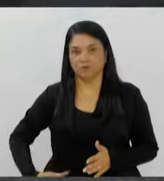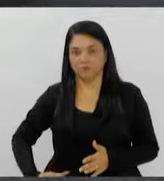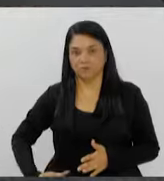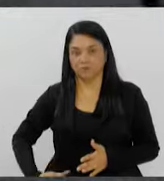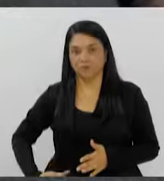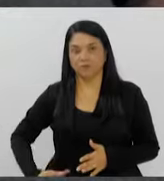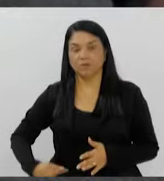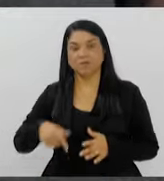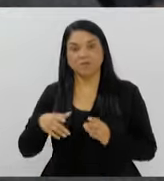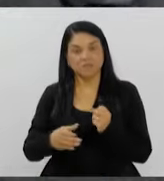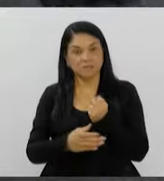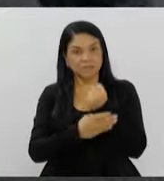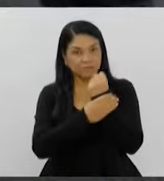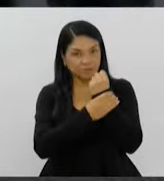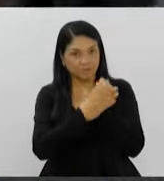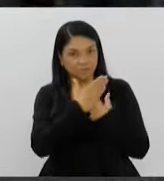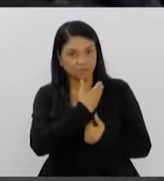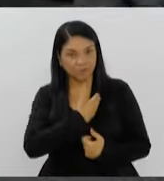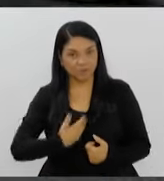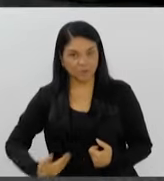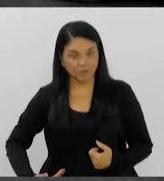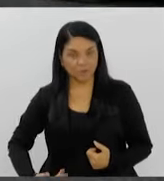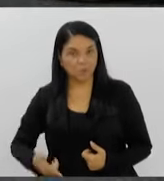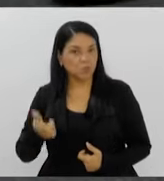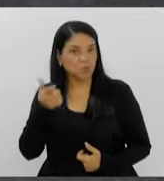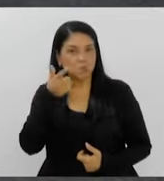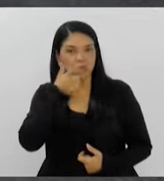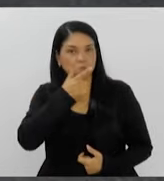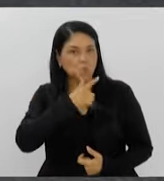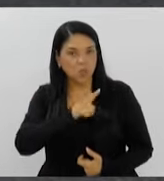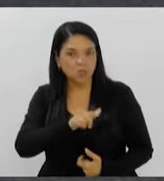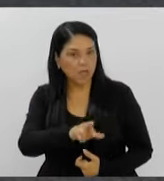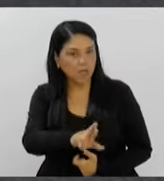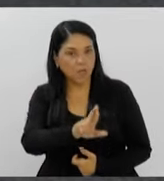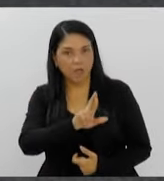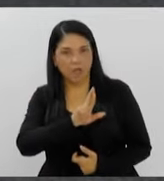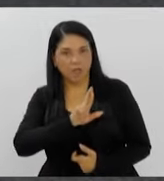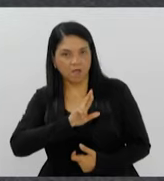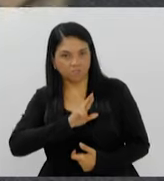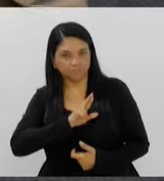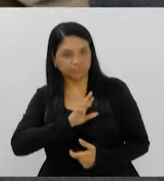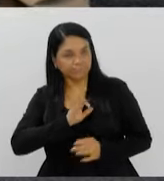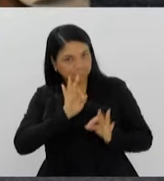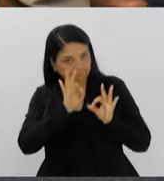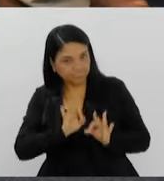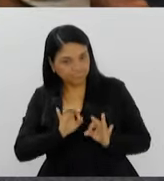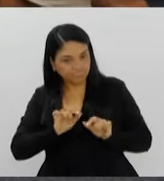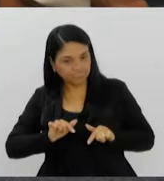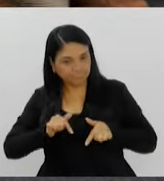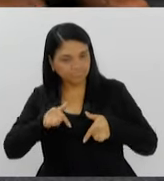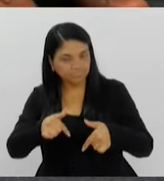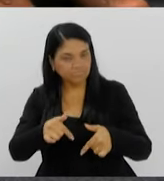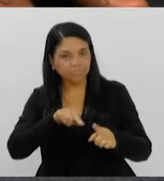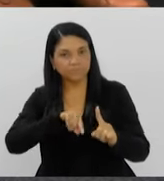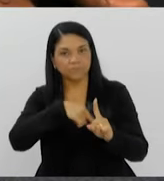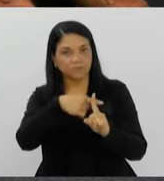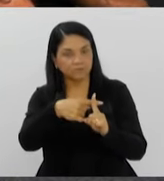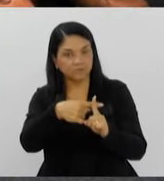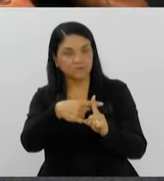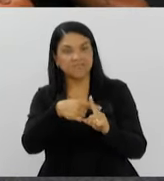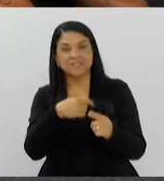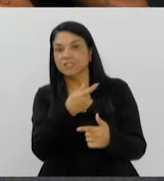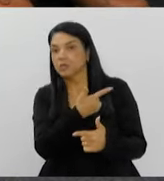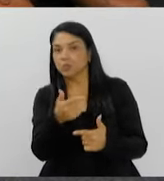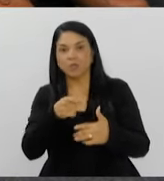segurança pública você CONSEG OB um etivo sem investimento